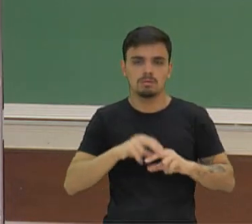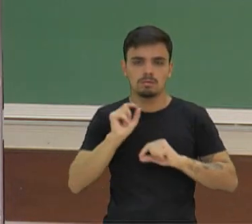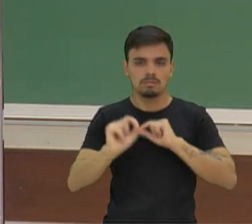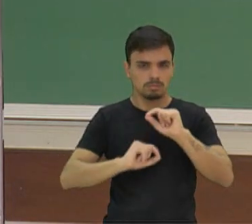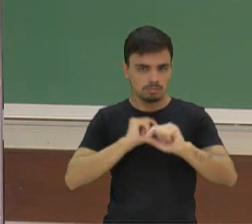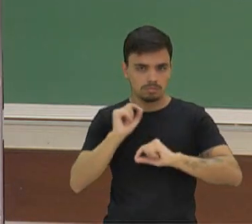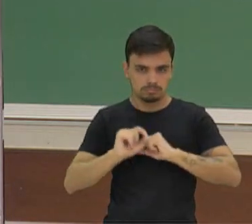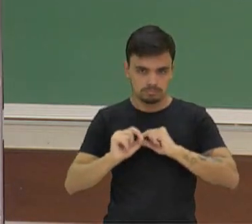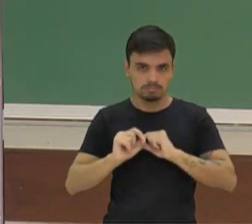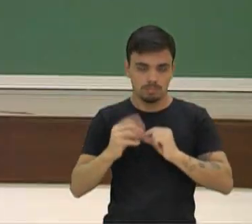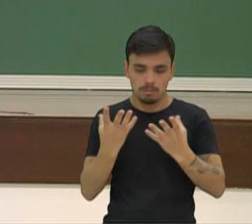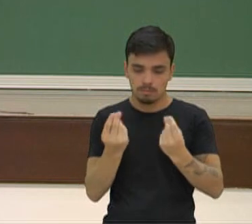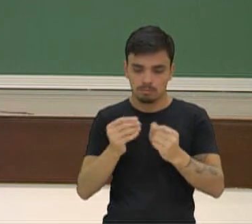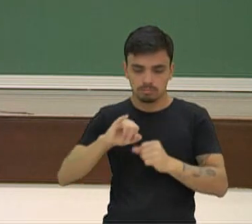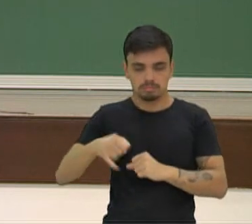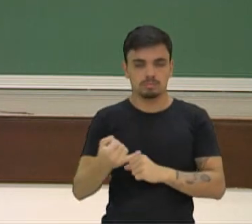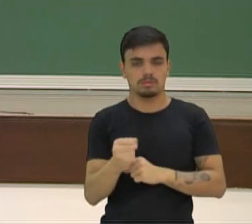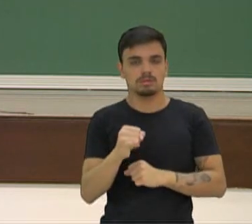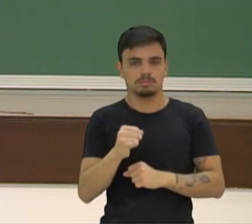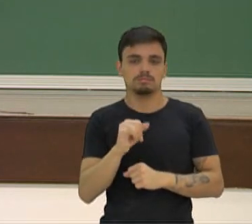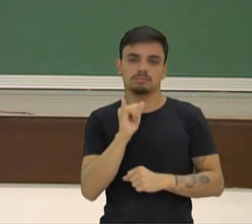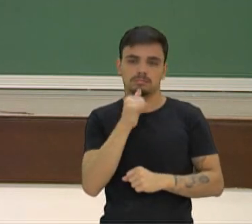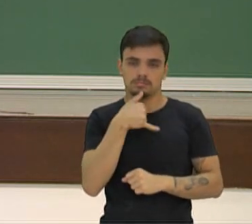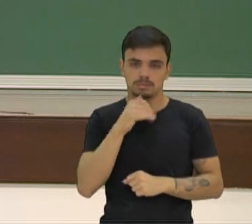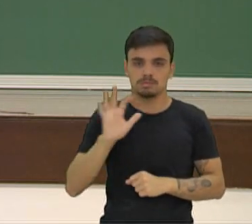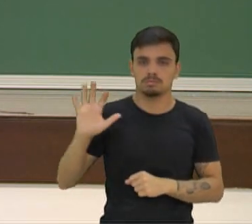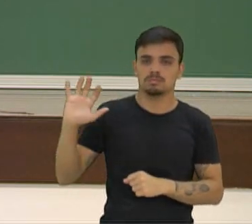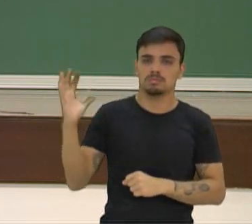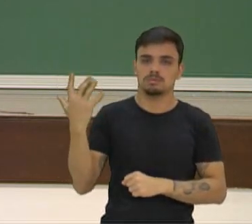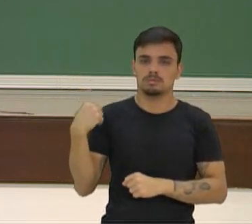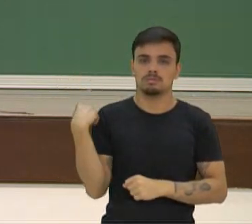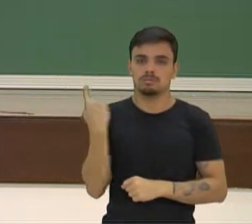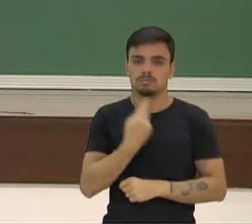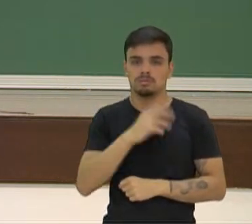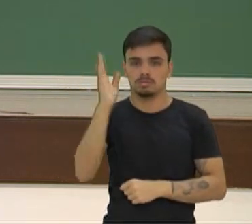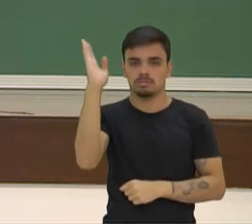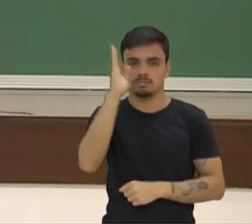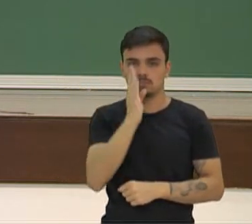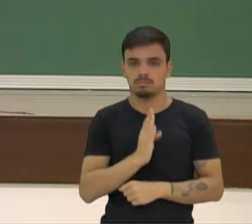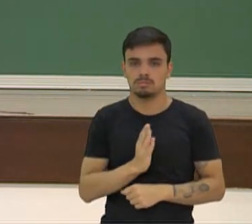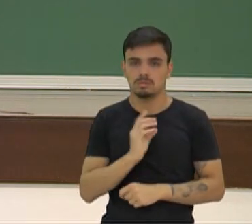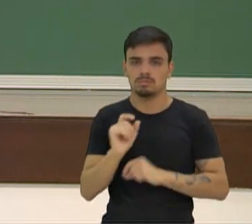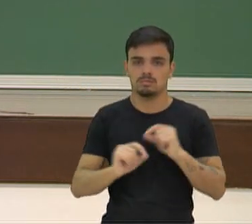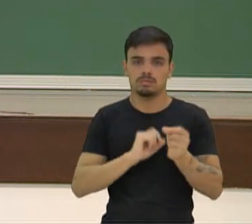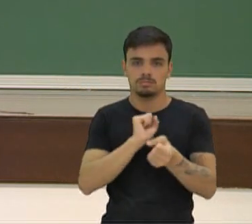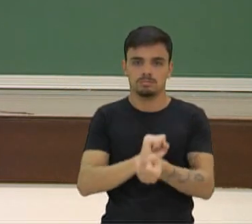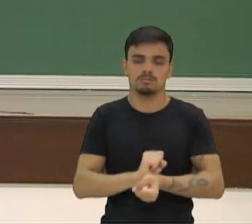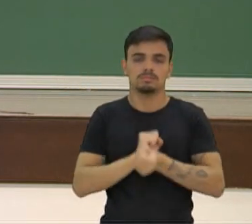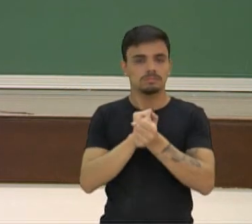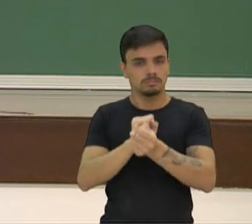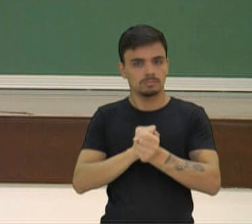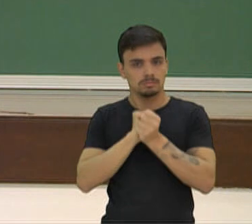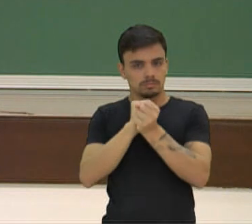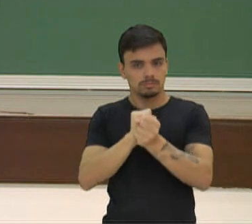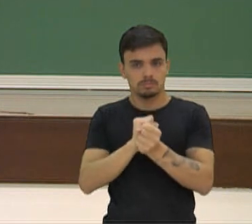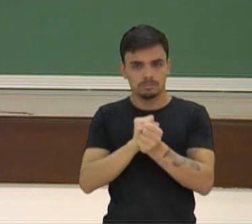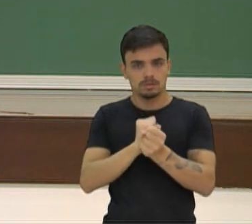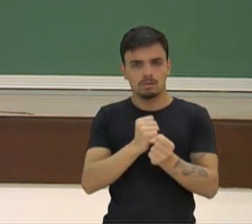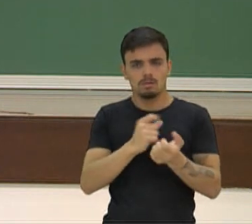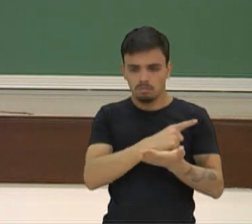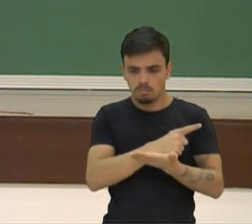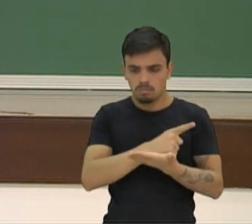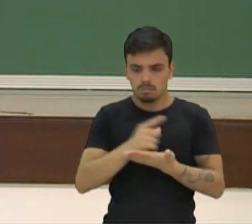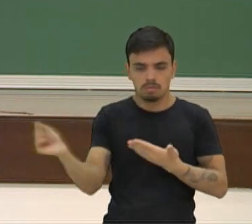excesso de exploração que infelizmente aconteceu no nosso país, muitos desses escravizados, eles